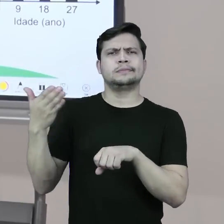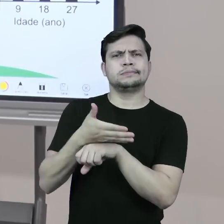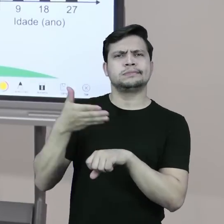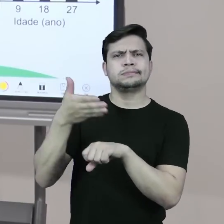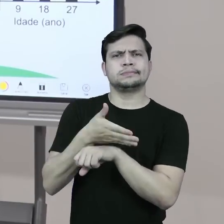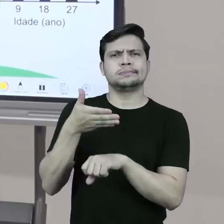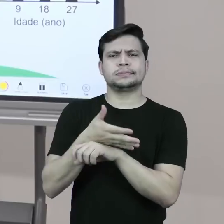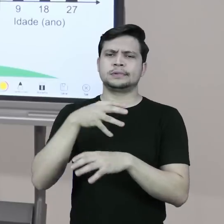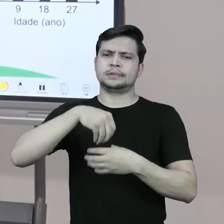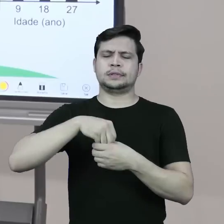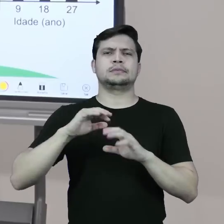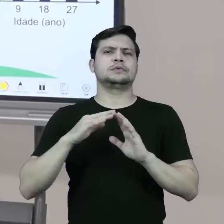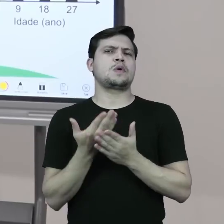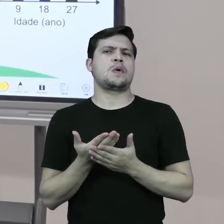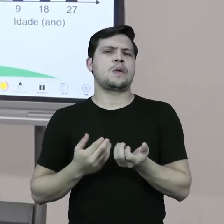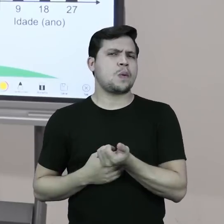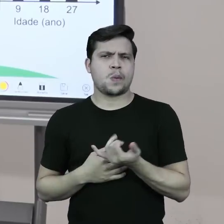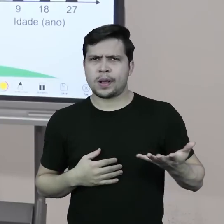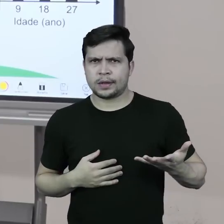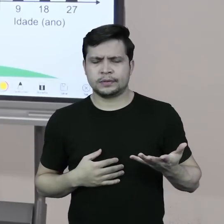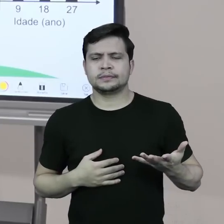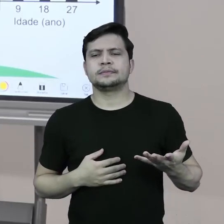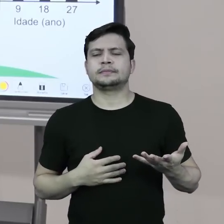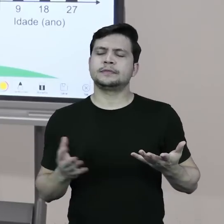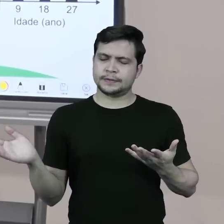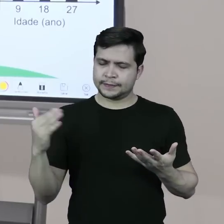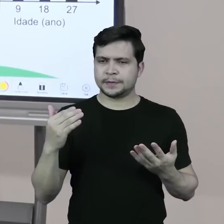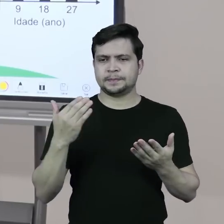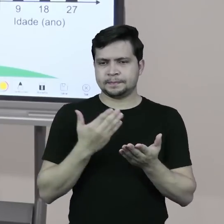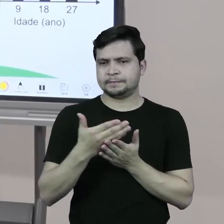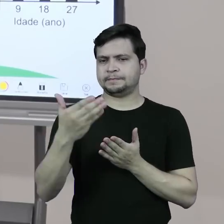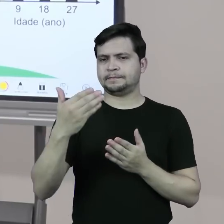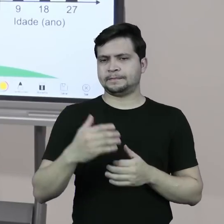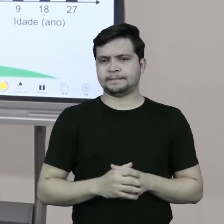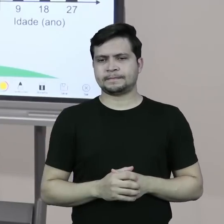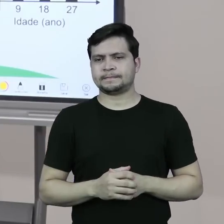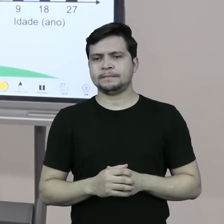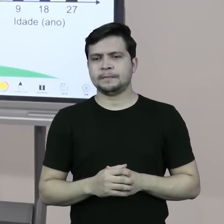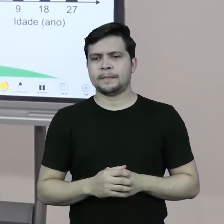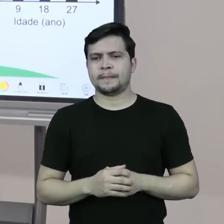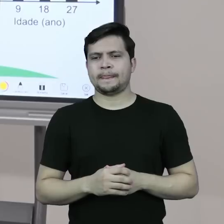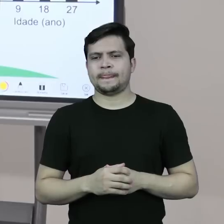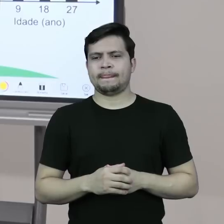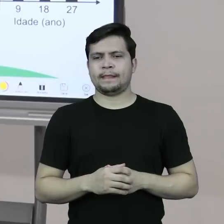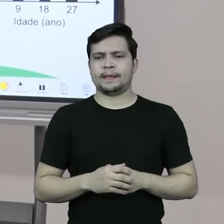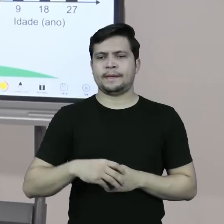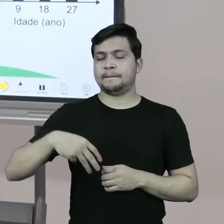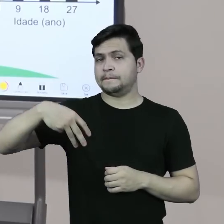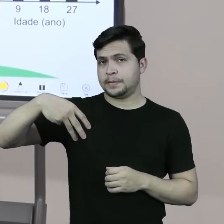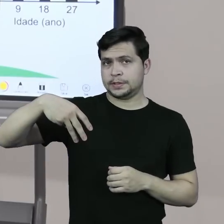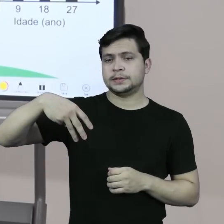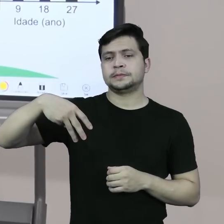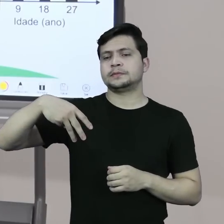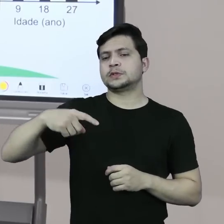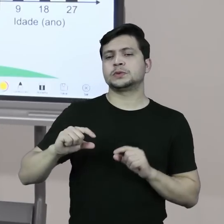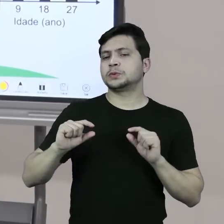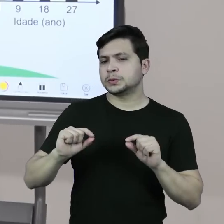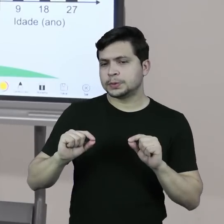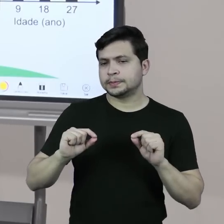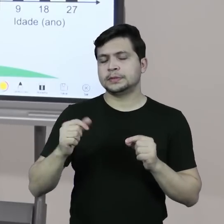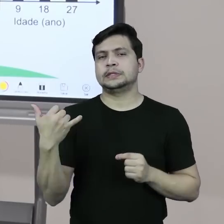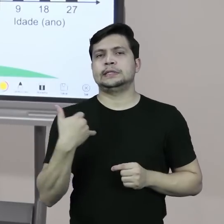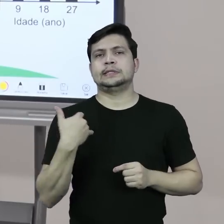Tudo isso dividido por 10. Totalizando, então, 15,4. Essa seria a